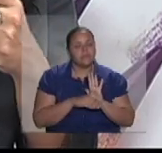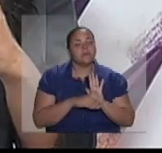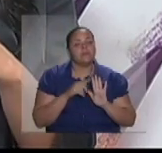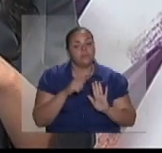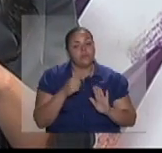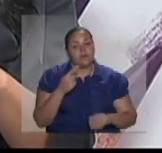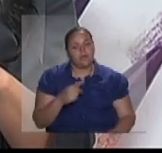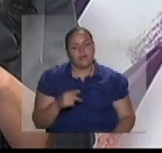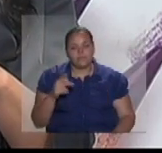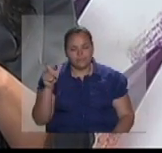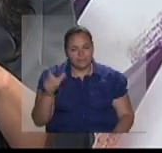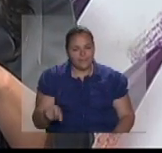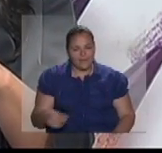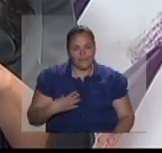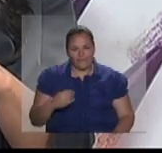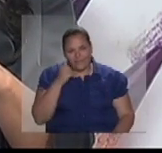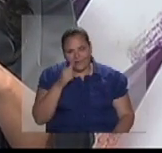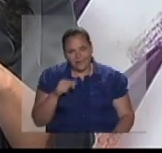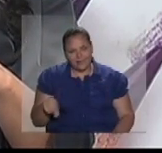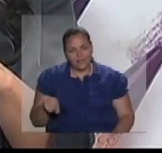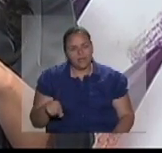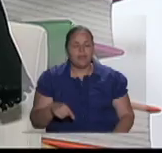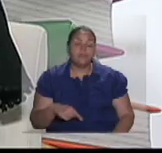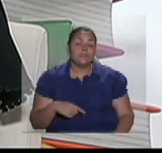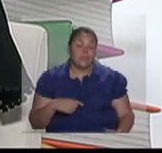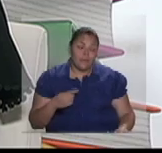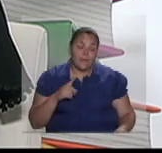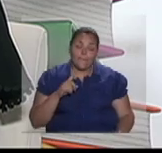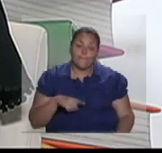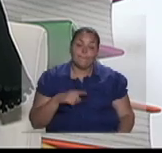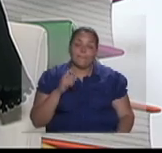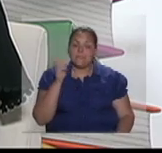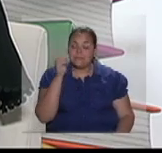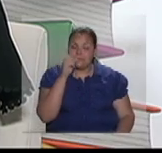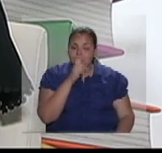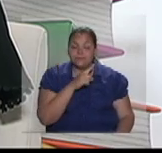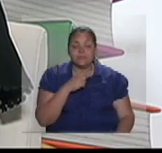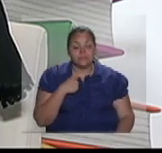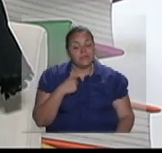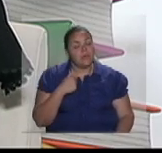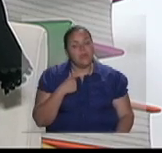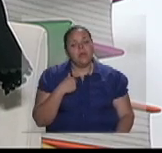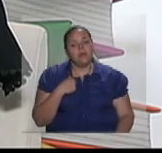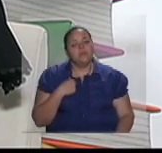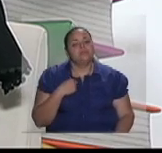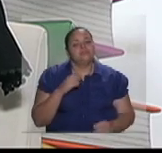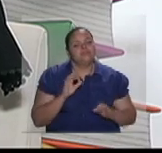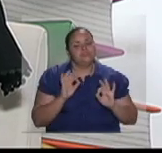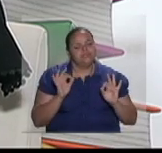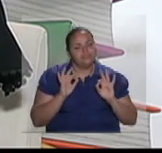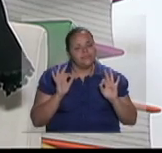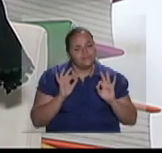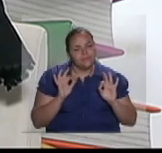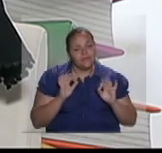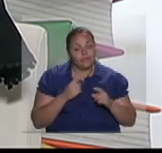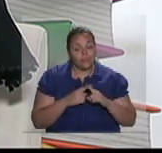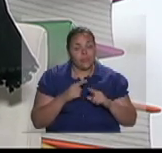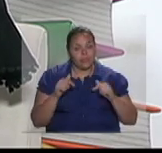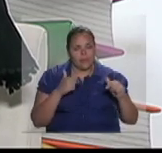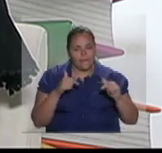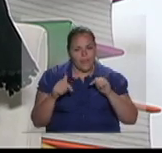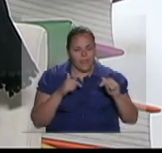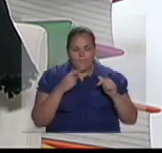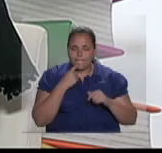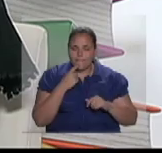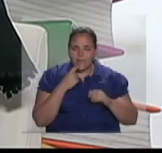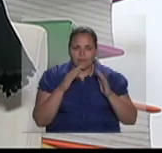agenda em relação à agenda da Mariana? Pois é, isso é o mais difícil. Eu acabei que eu sou muito privilegiada porque eu trabalho perto